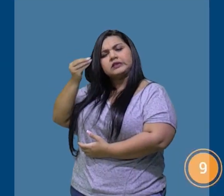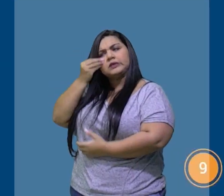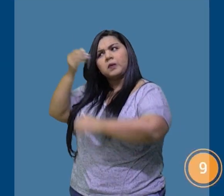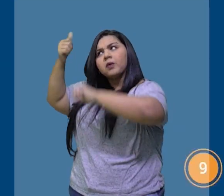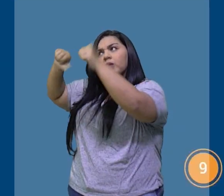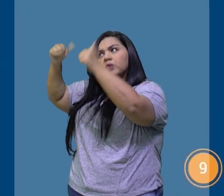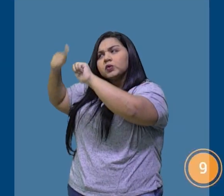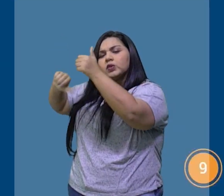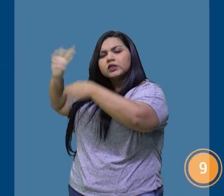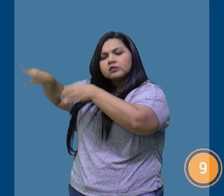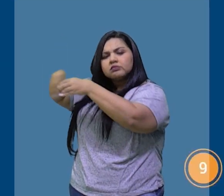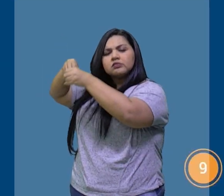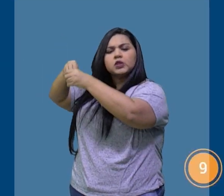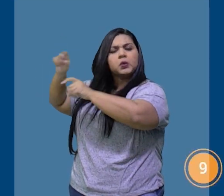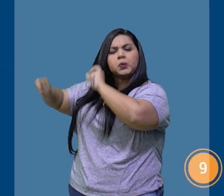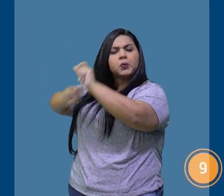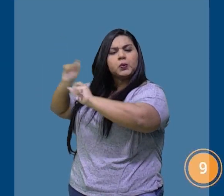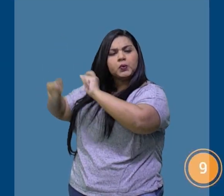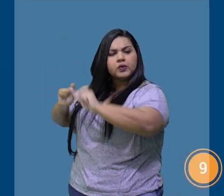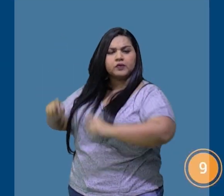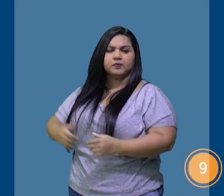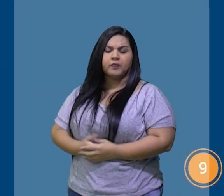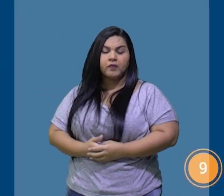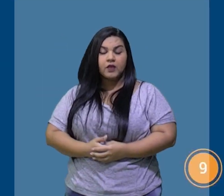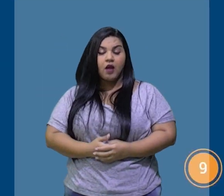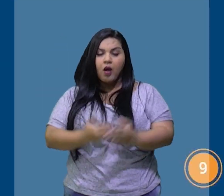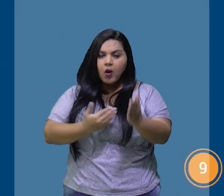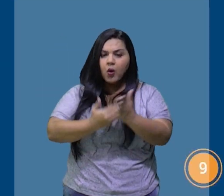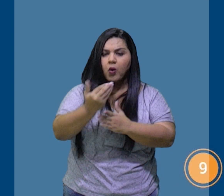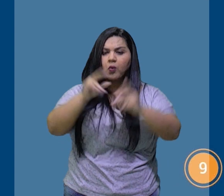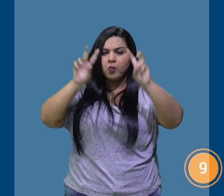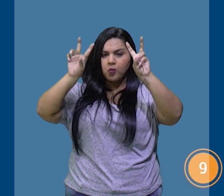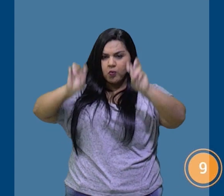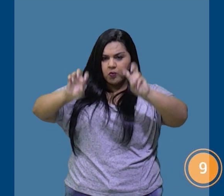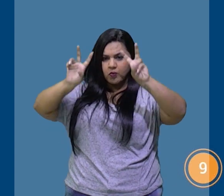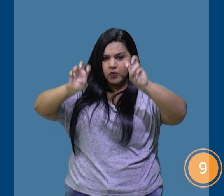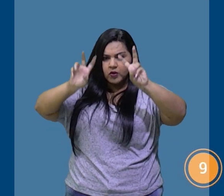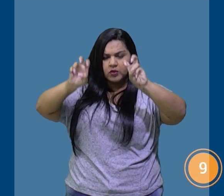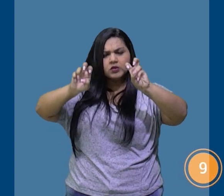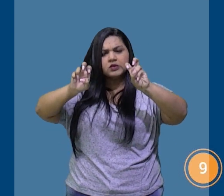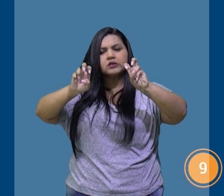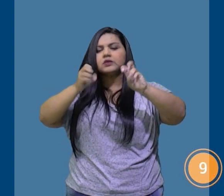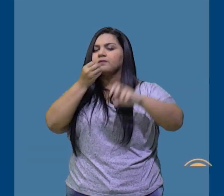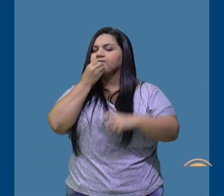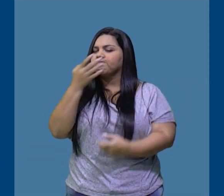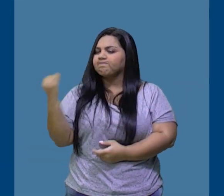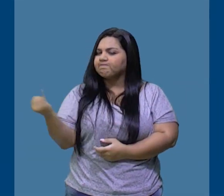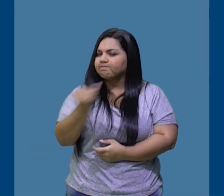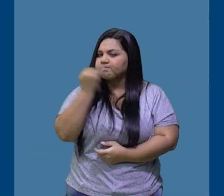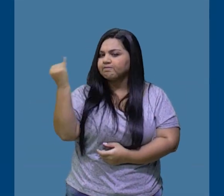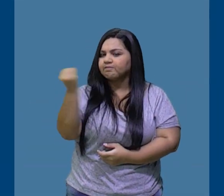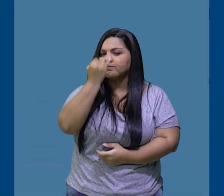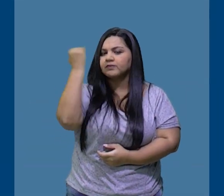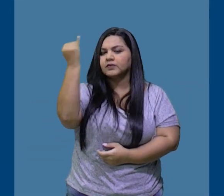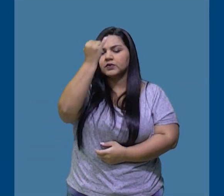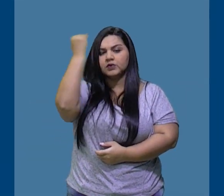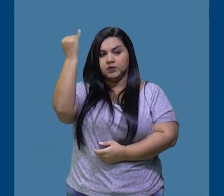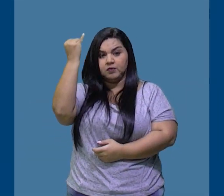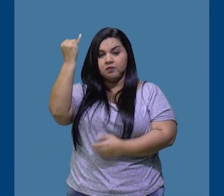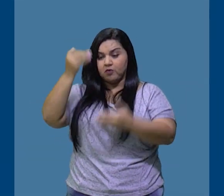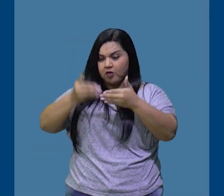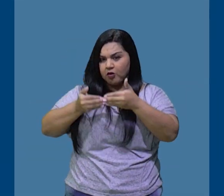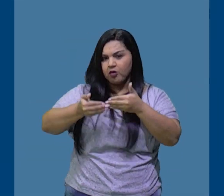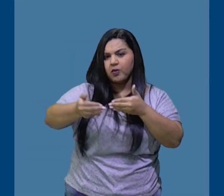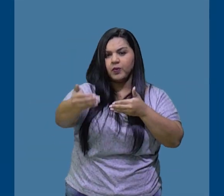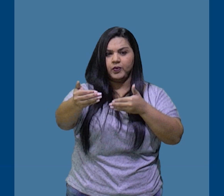possui nele, né? Então, a gente vai iniciar pelo título. O título, gente, é bem importante, porque a partir do